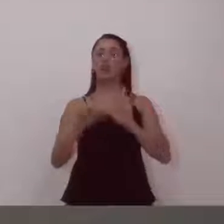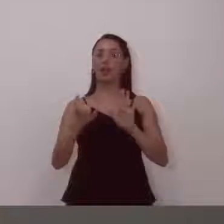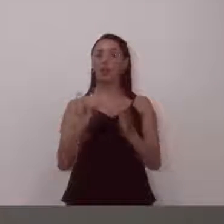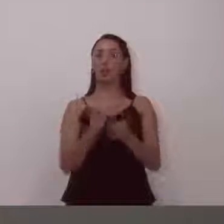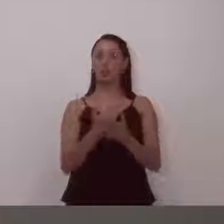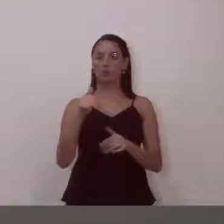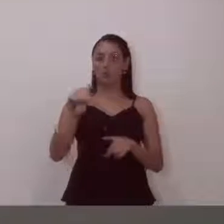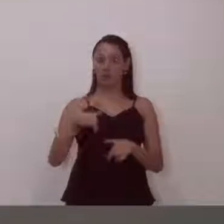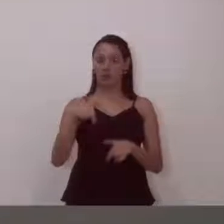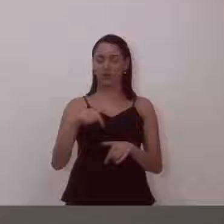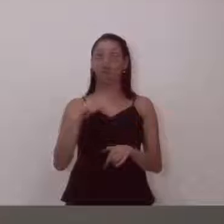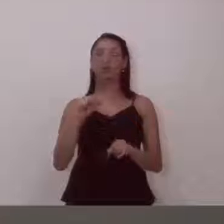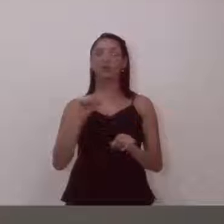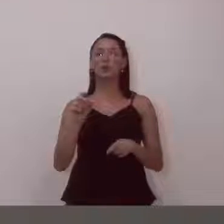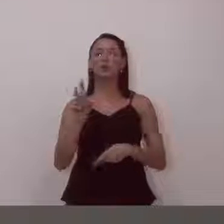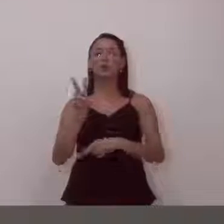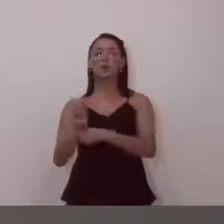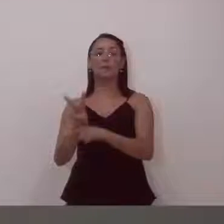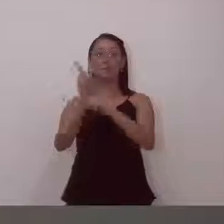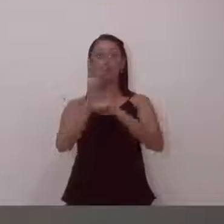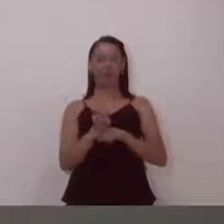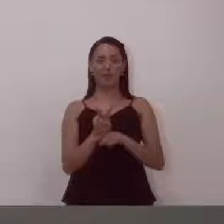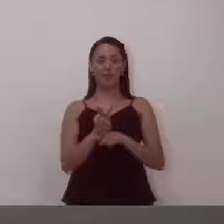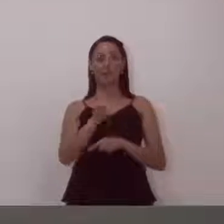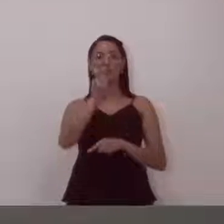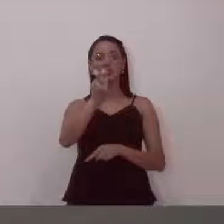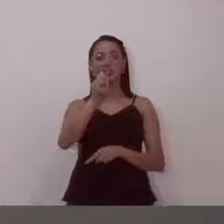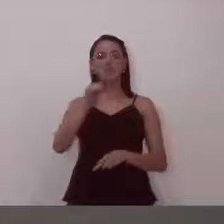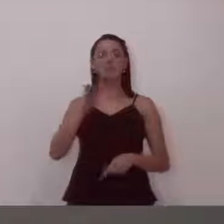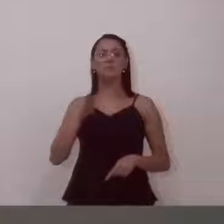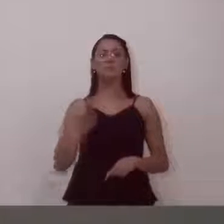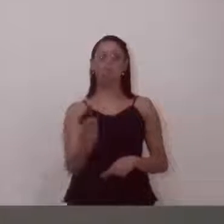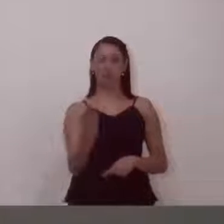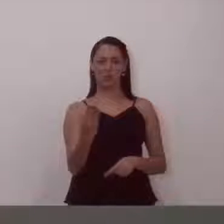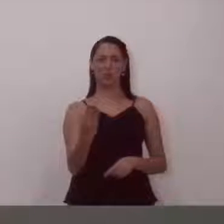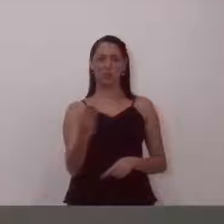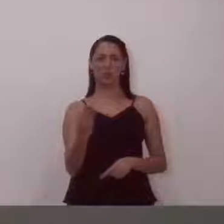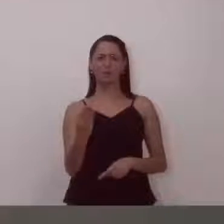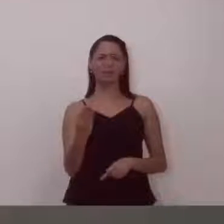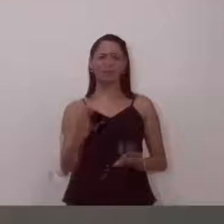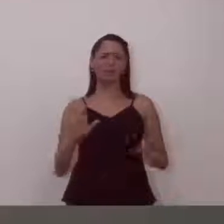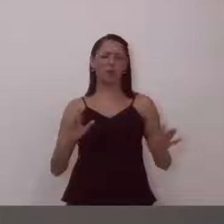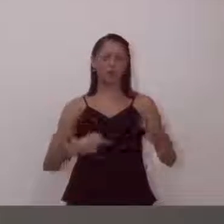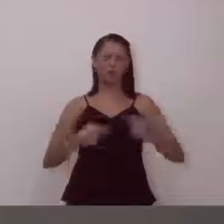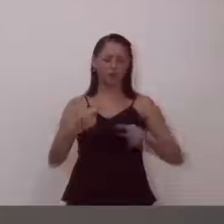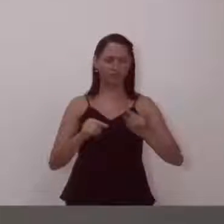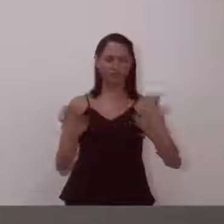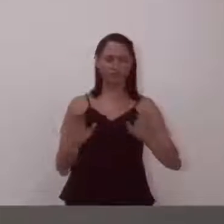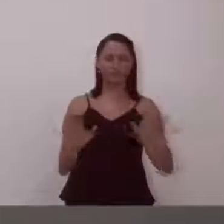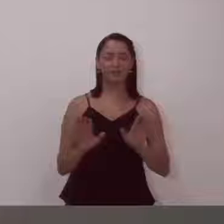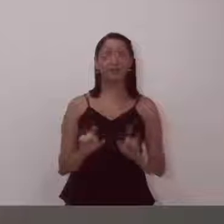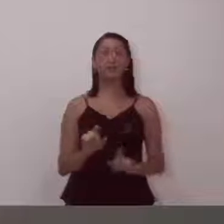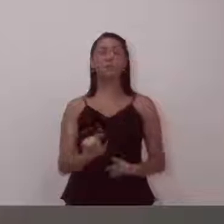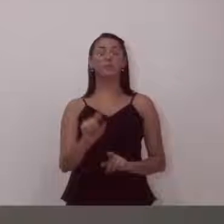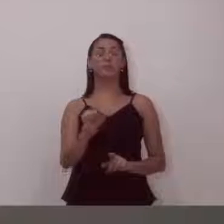casa, o famoso empréstimo dos 5 milhões. Então, eu queria só, e sem polêmica nenhuma, mas a gente